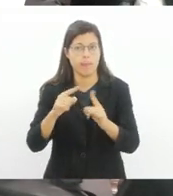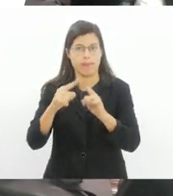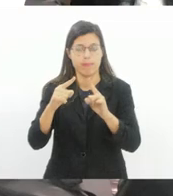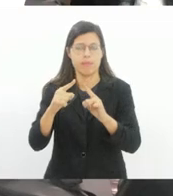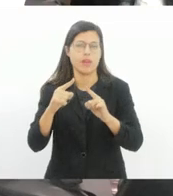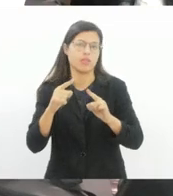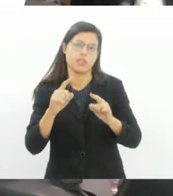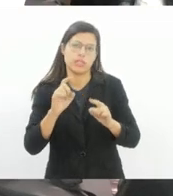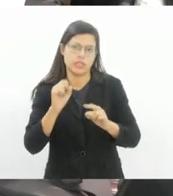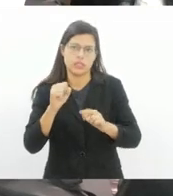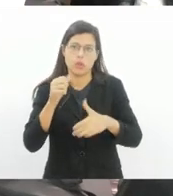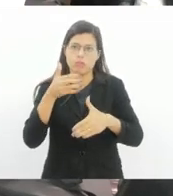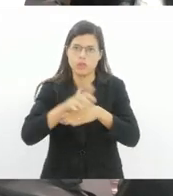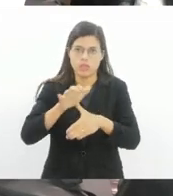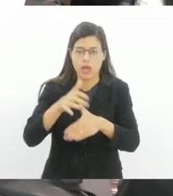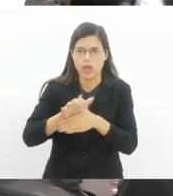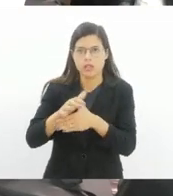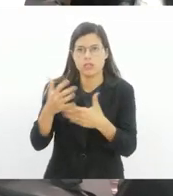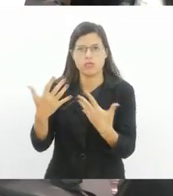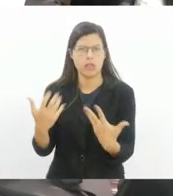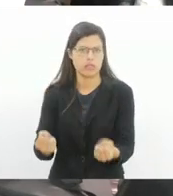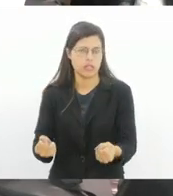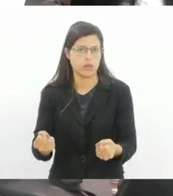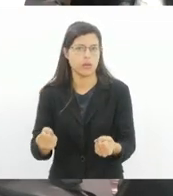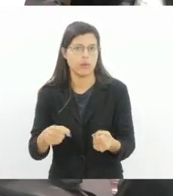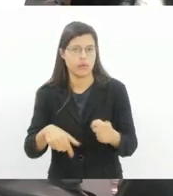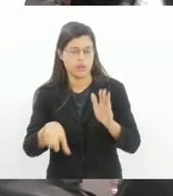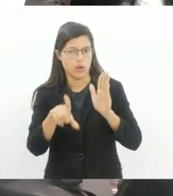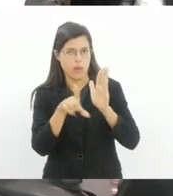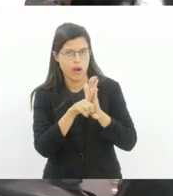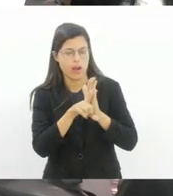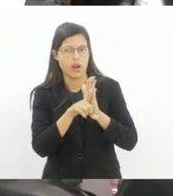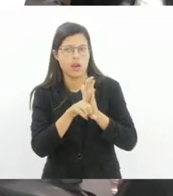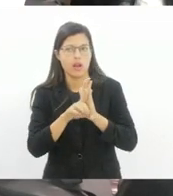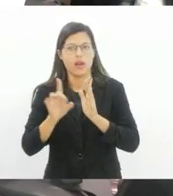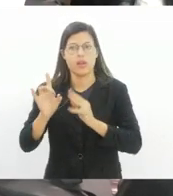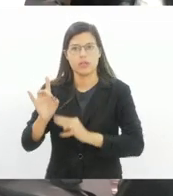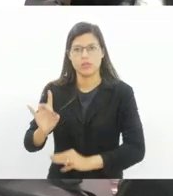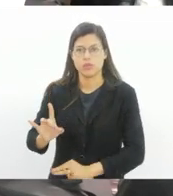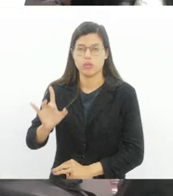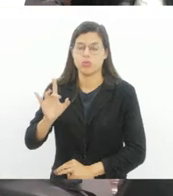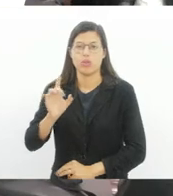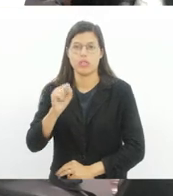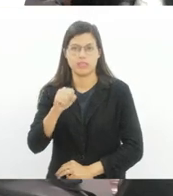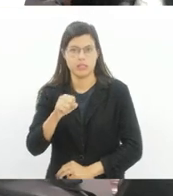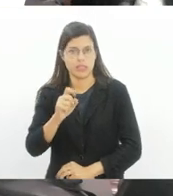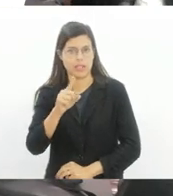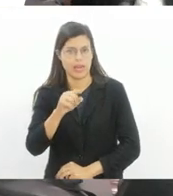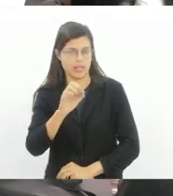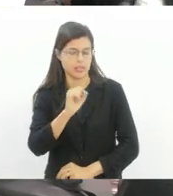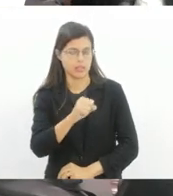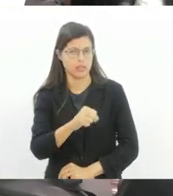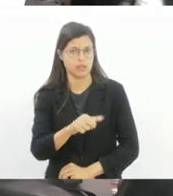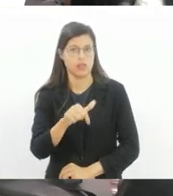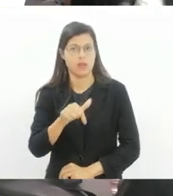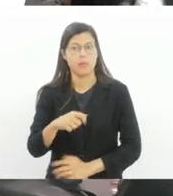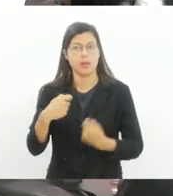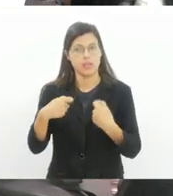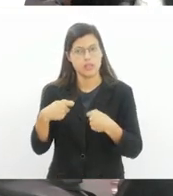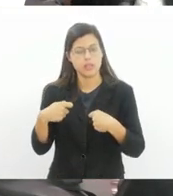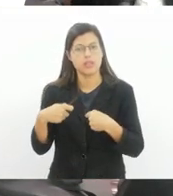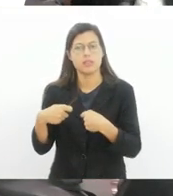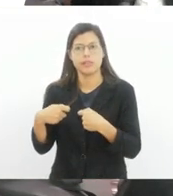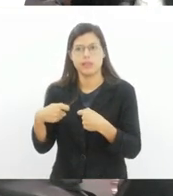sexual consentida. Então, a lei catalã, só assim é assim, acho que tem que ser também uma inspiração para as mulheres no mundo todo, e para nós